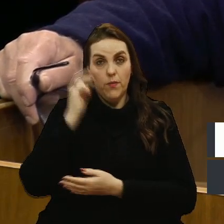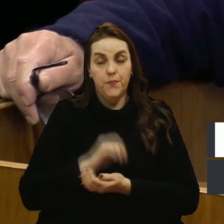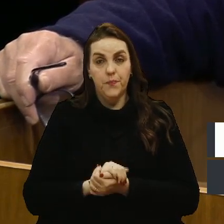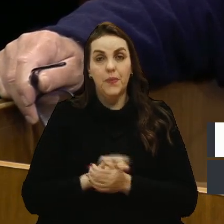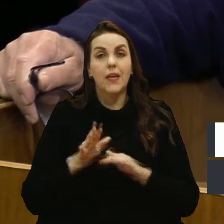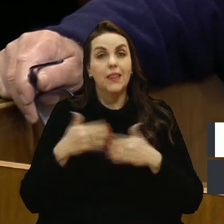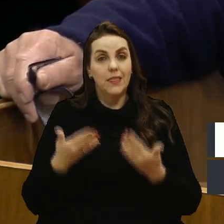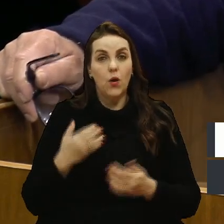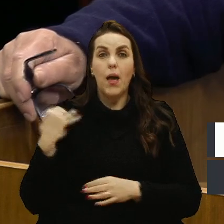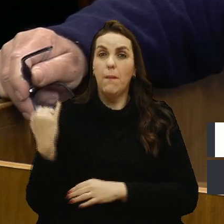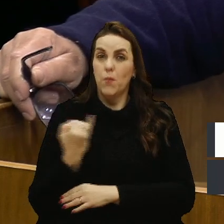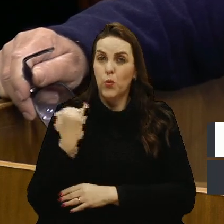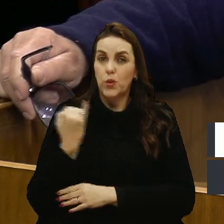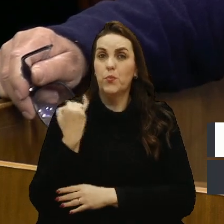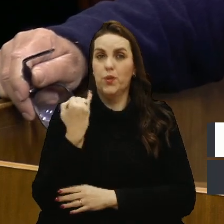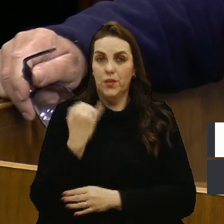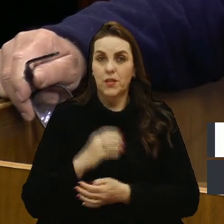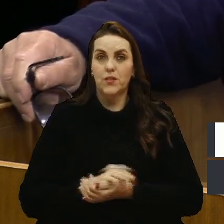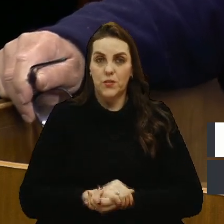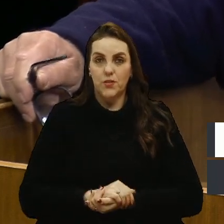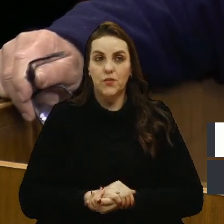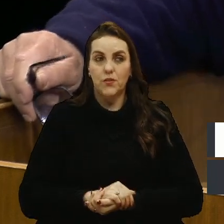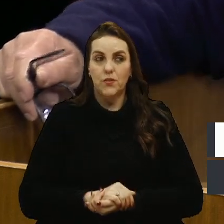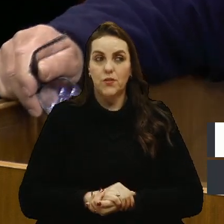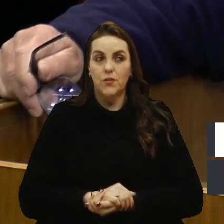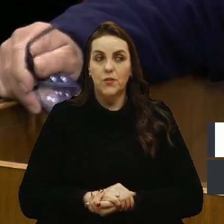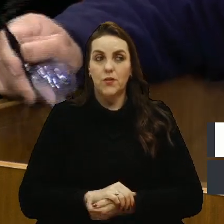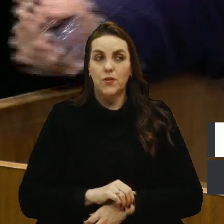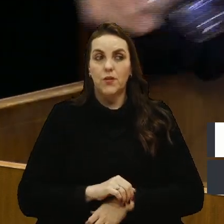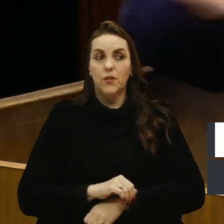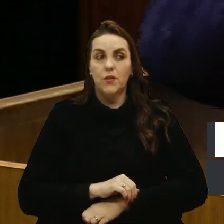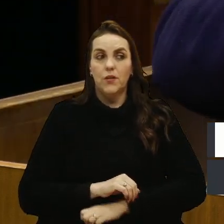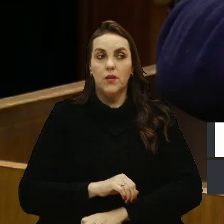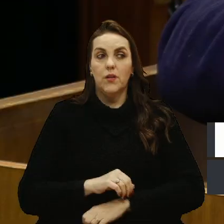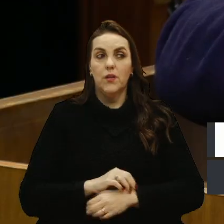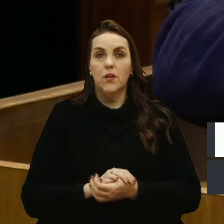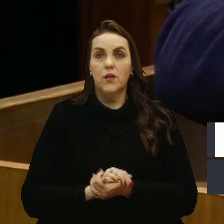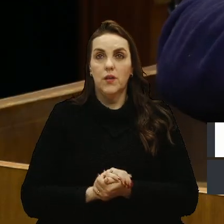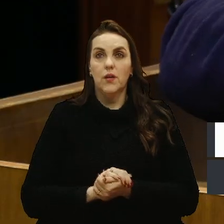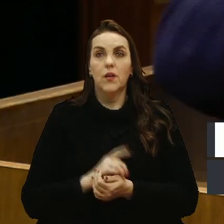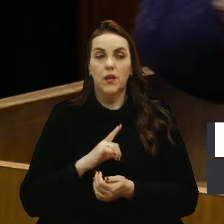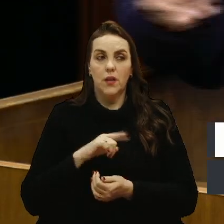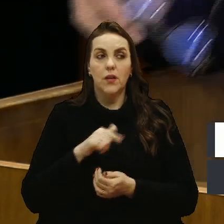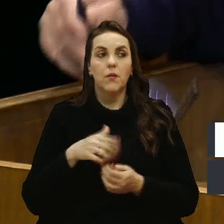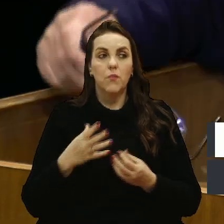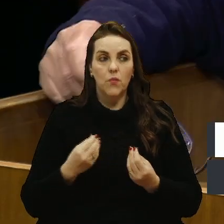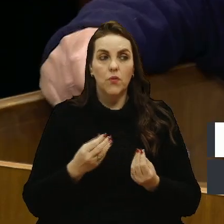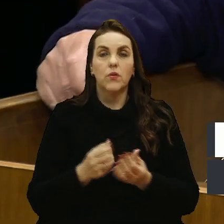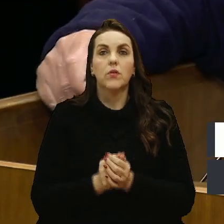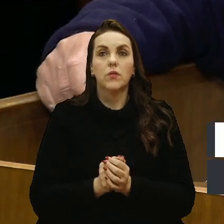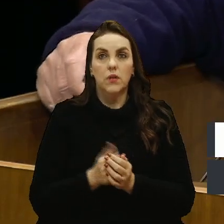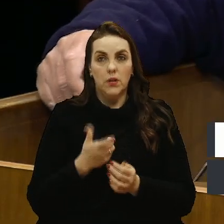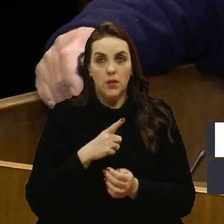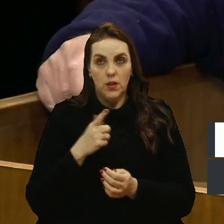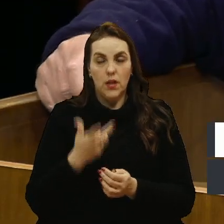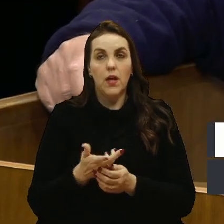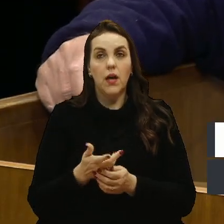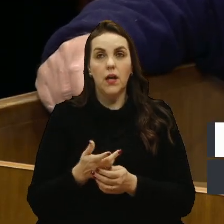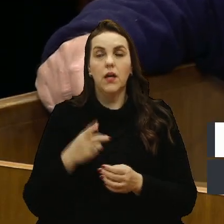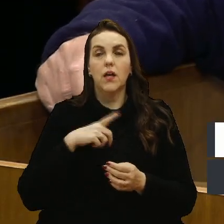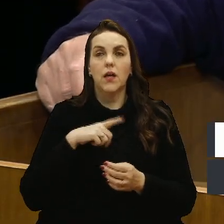muito importante eu ter ido lá, aprendi bastante, e eu posso dizer aos